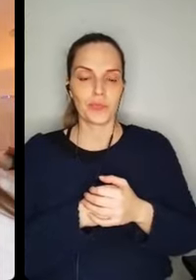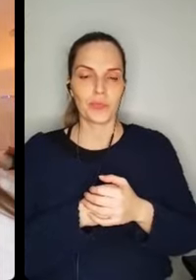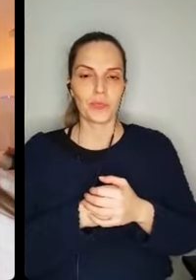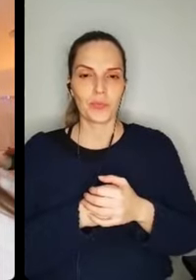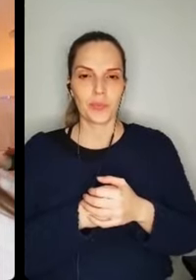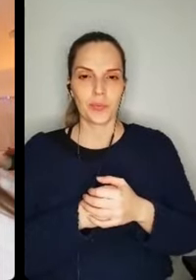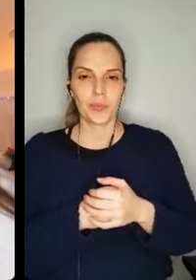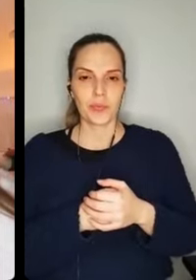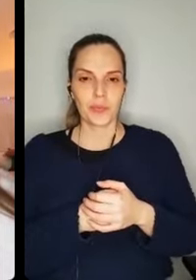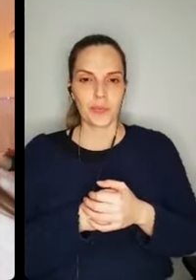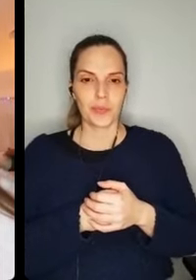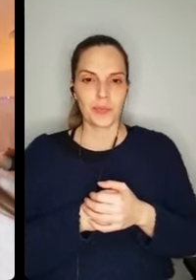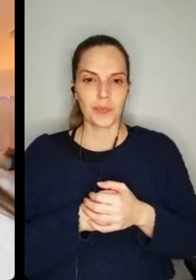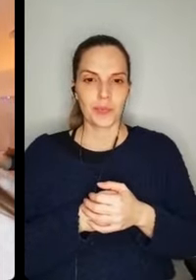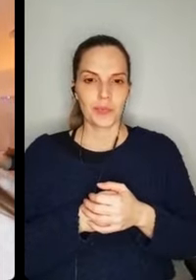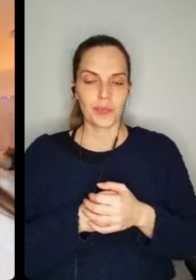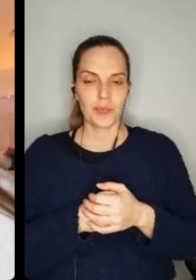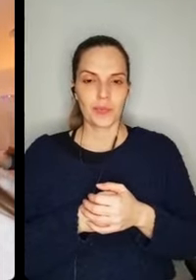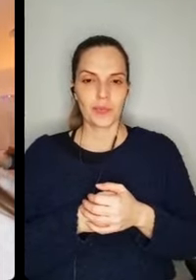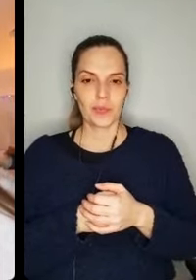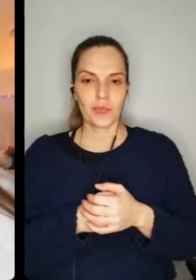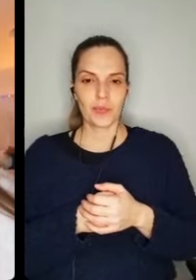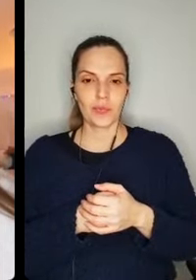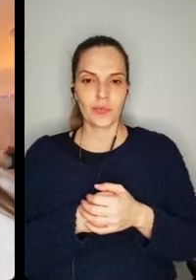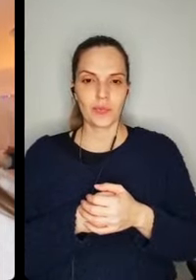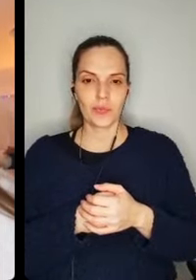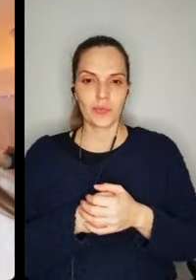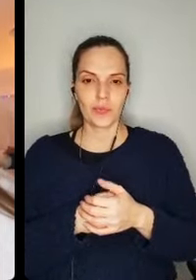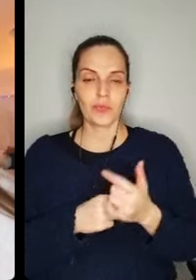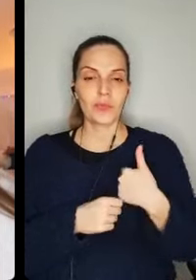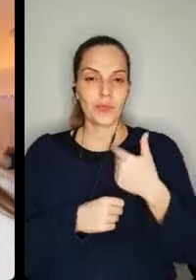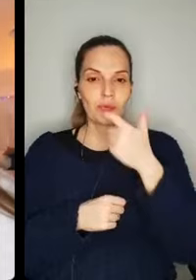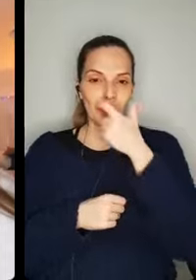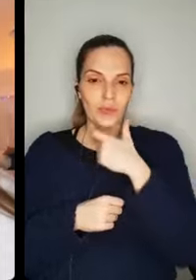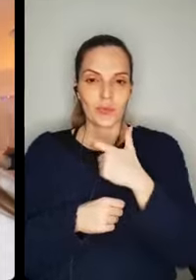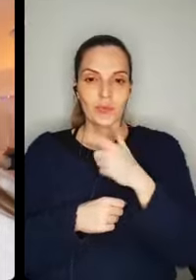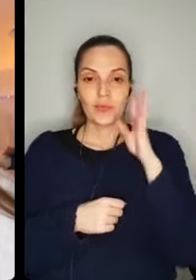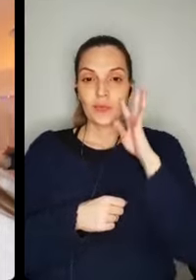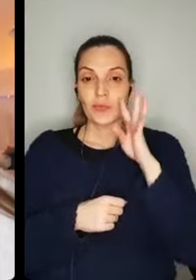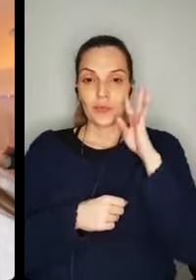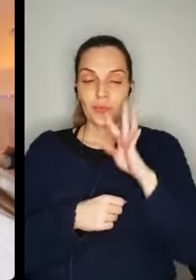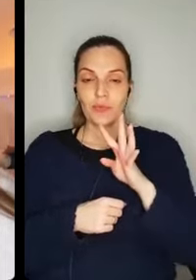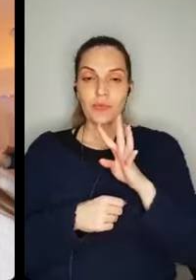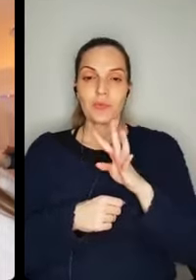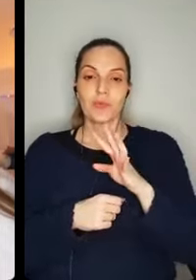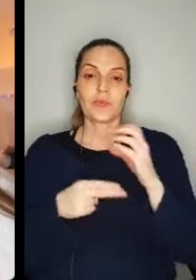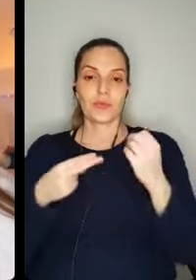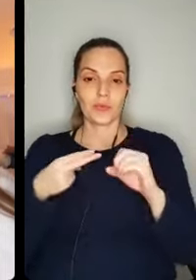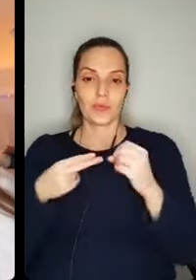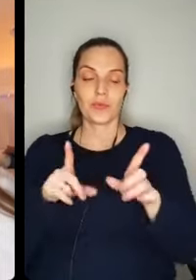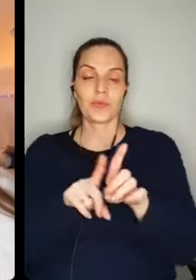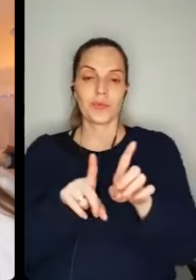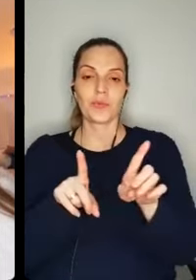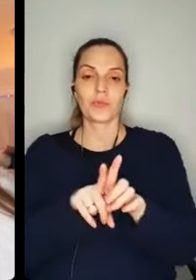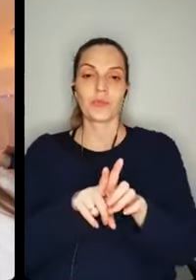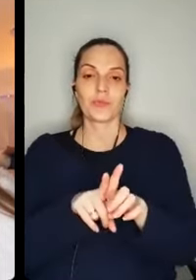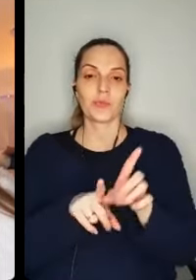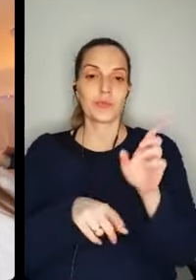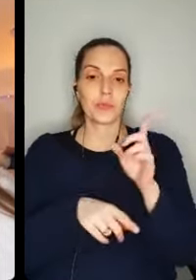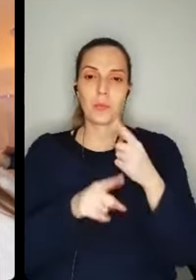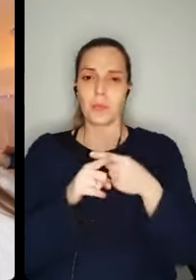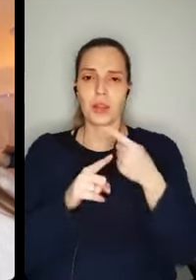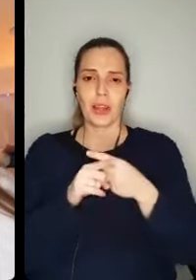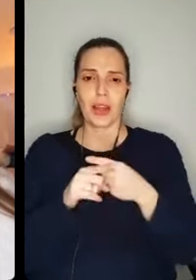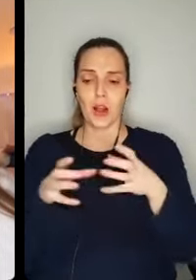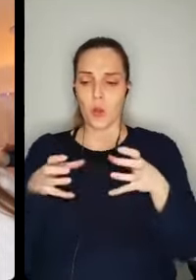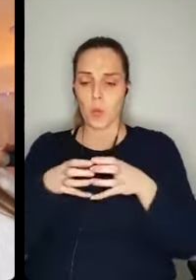É isso, eu acho muito massa da UFSPA, que a nossa turma é basicamente a mesma desde o início, né? Desde